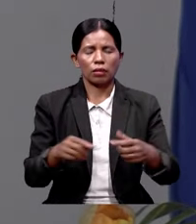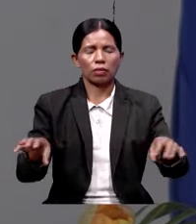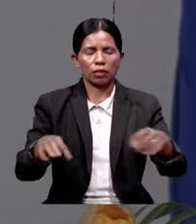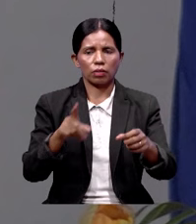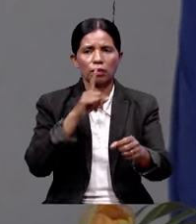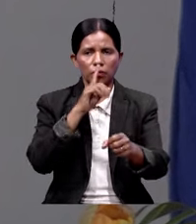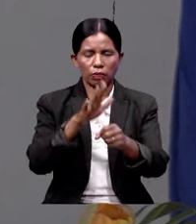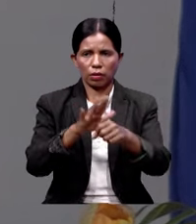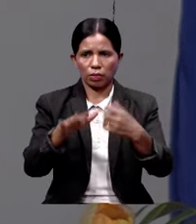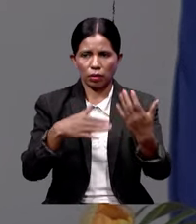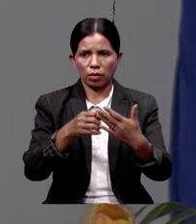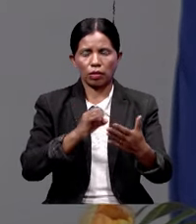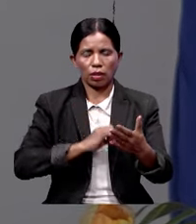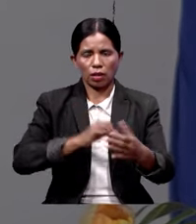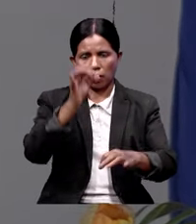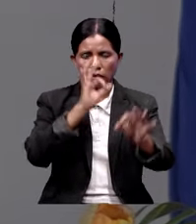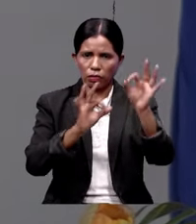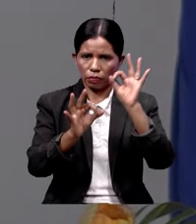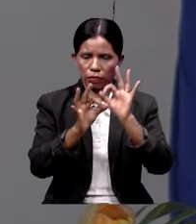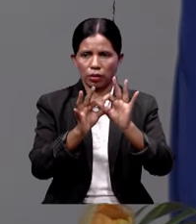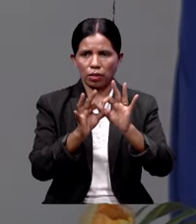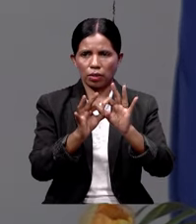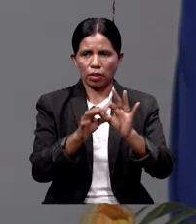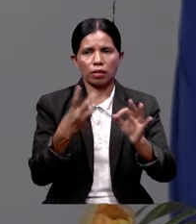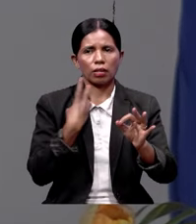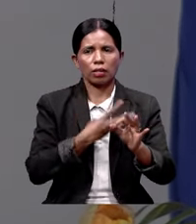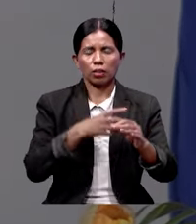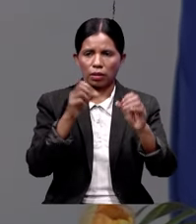confiança toma ao confia kata kita bele